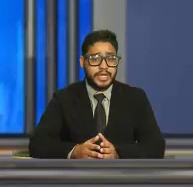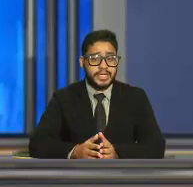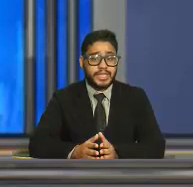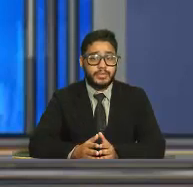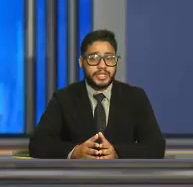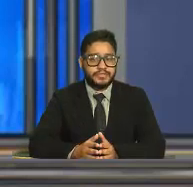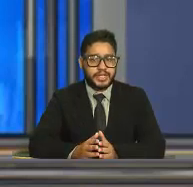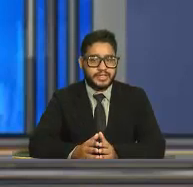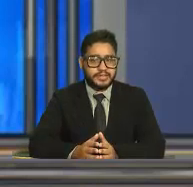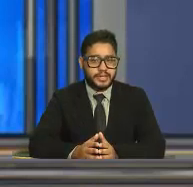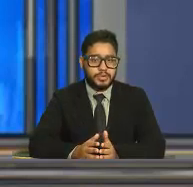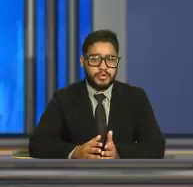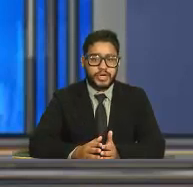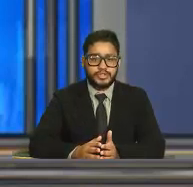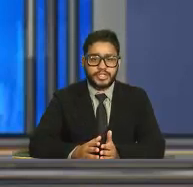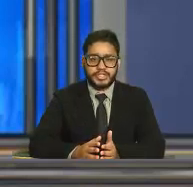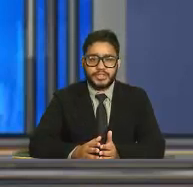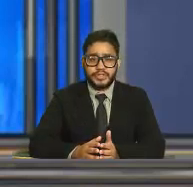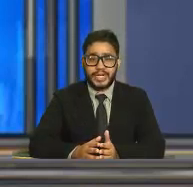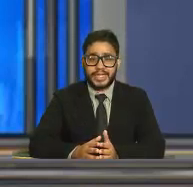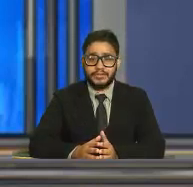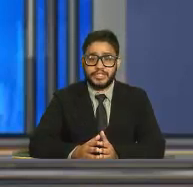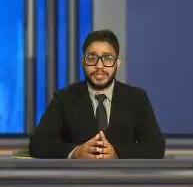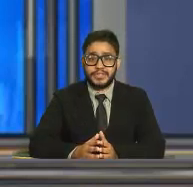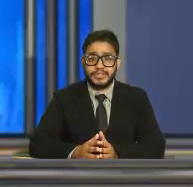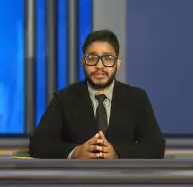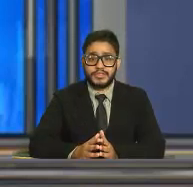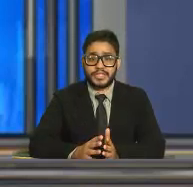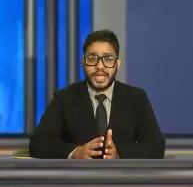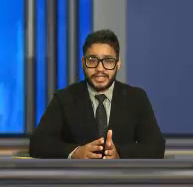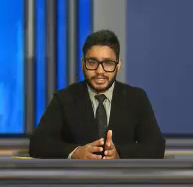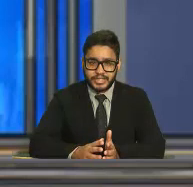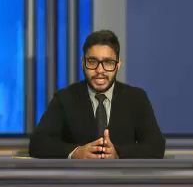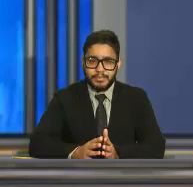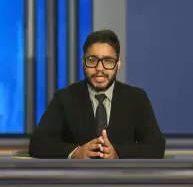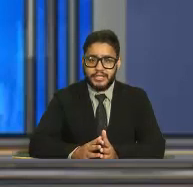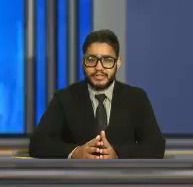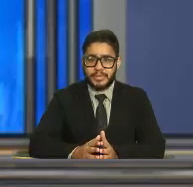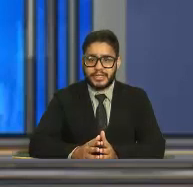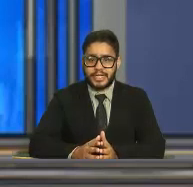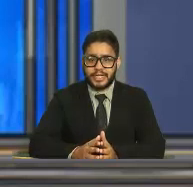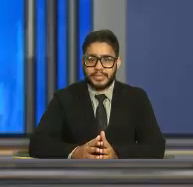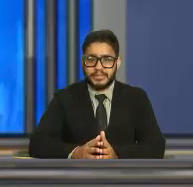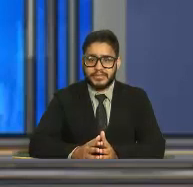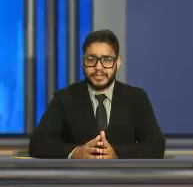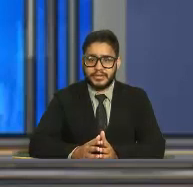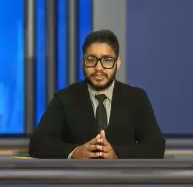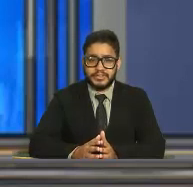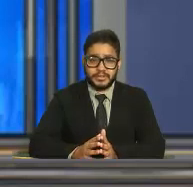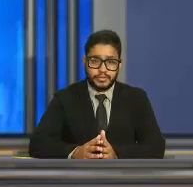executivo, termo de referência, memorial descritivo e caderno de especializações técnicas, planilha orçamentária da